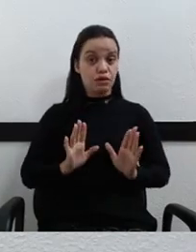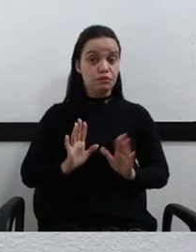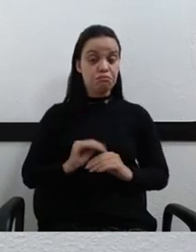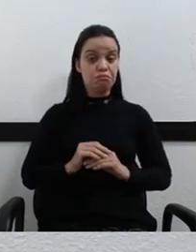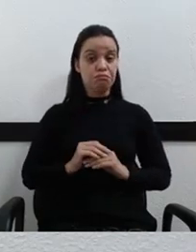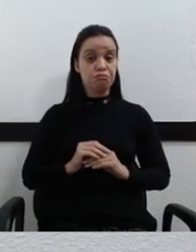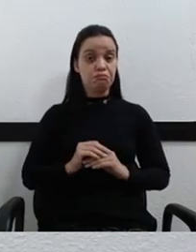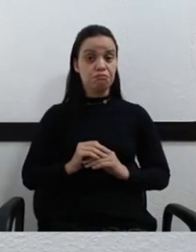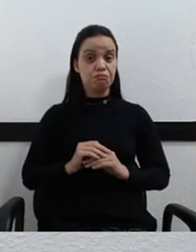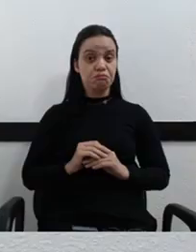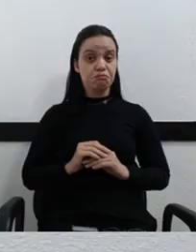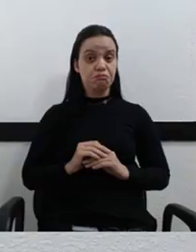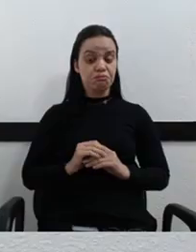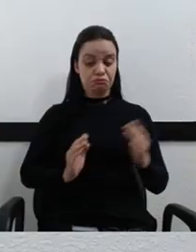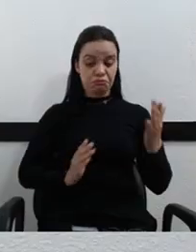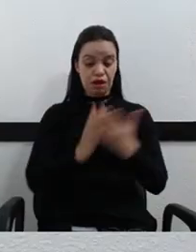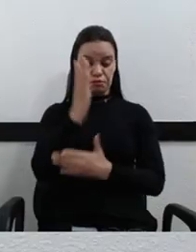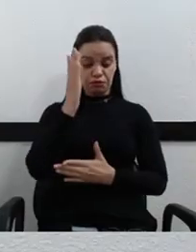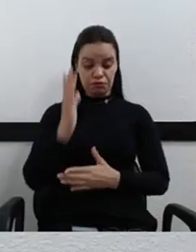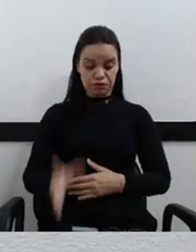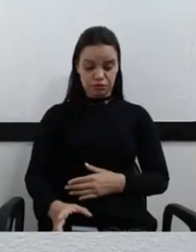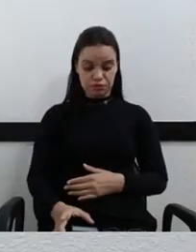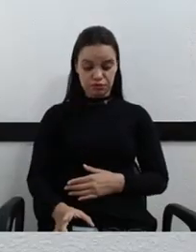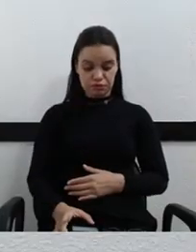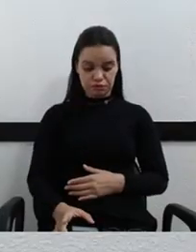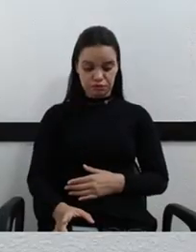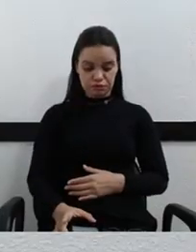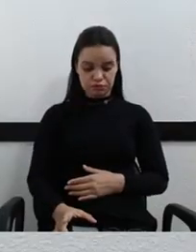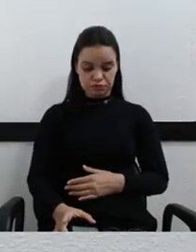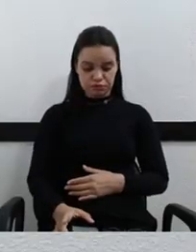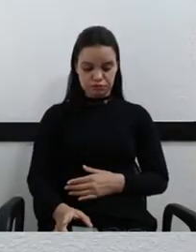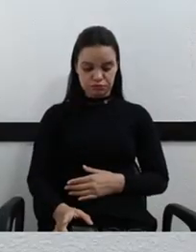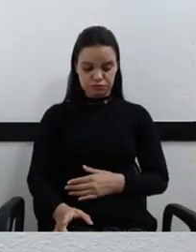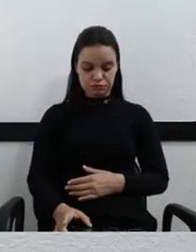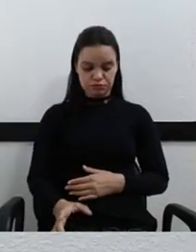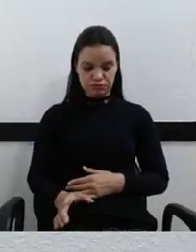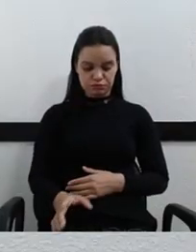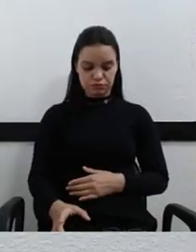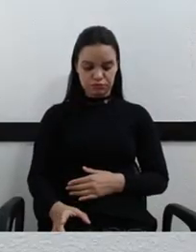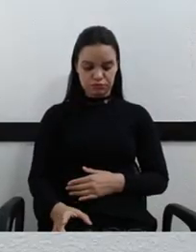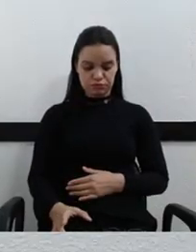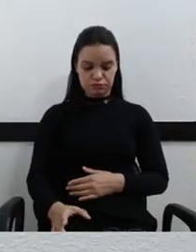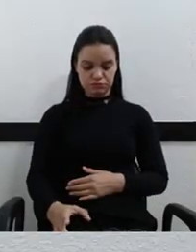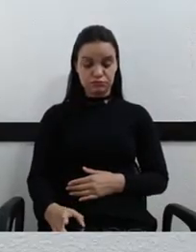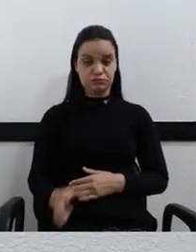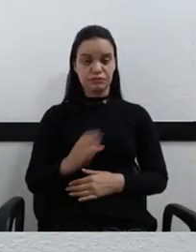estão? Aprovado. Próximo processo, o processo SEI